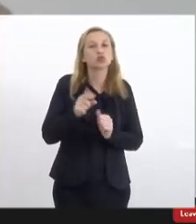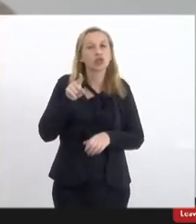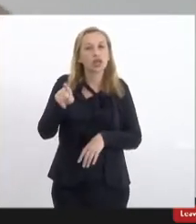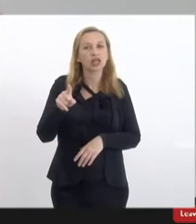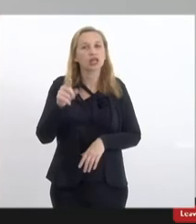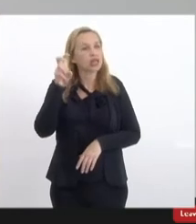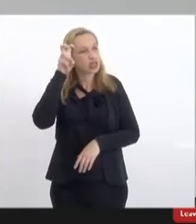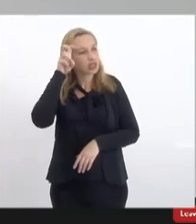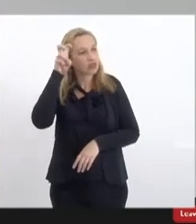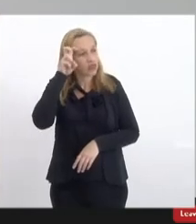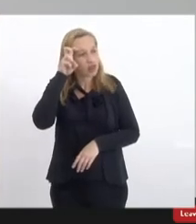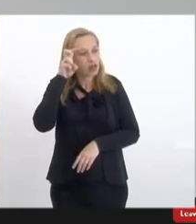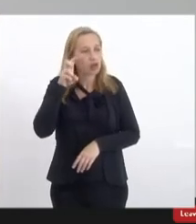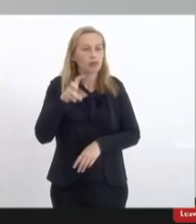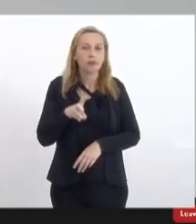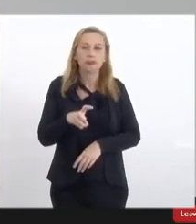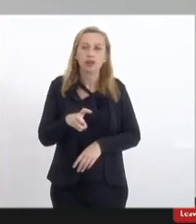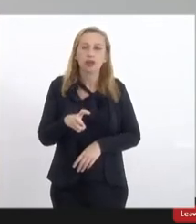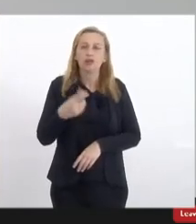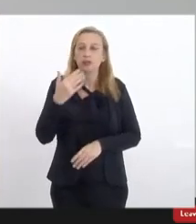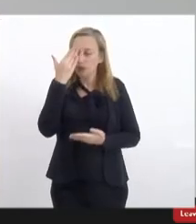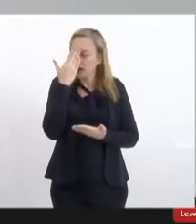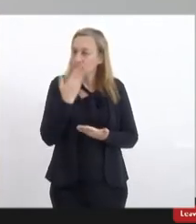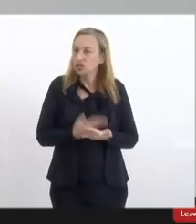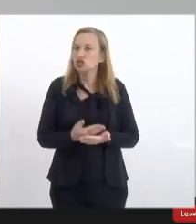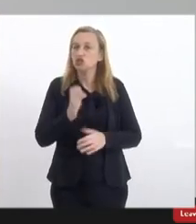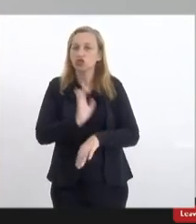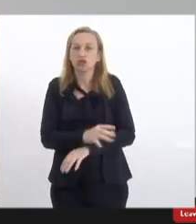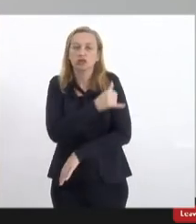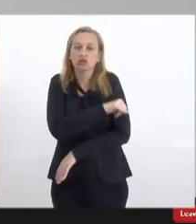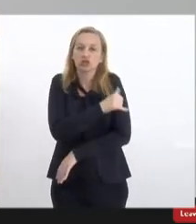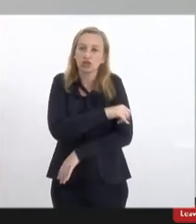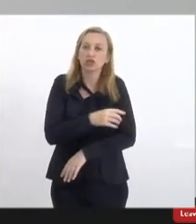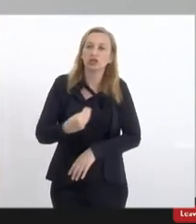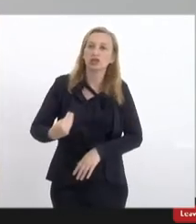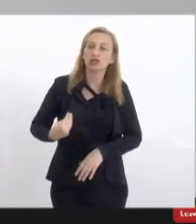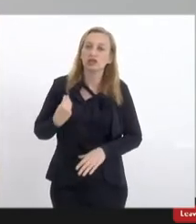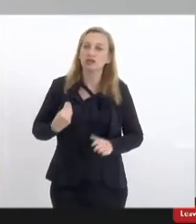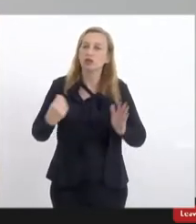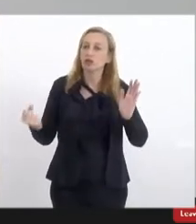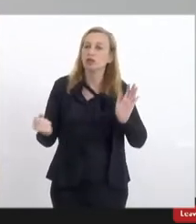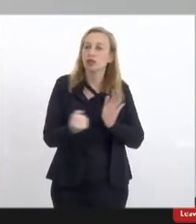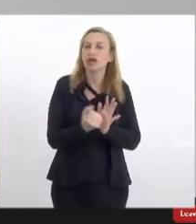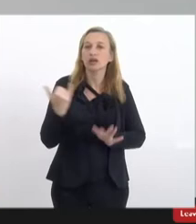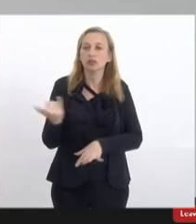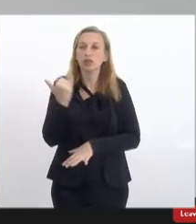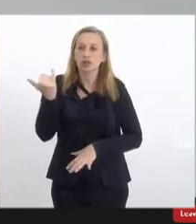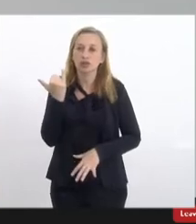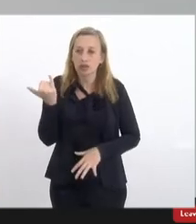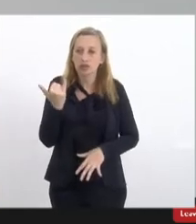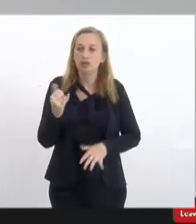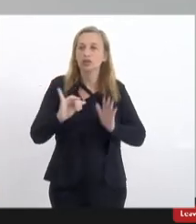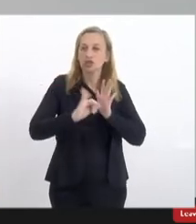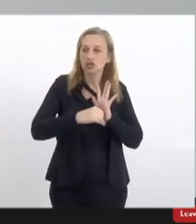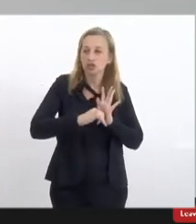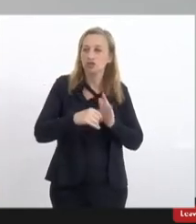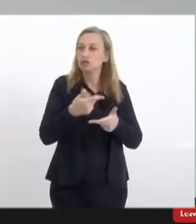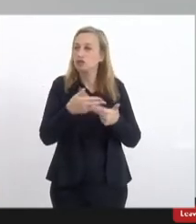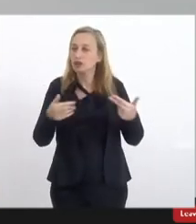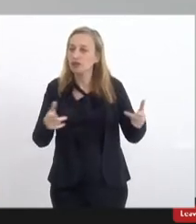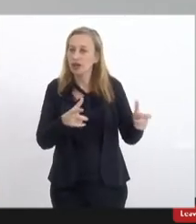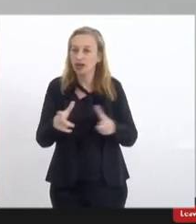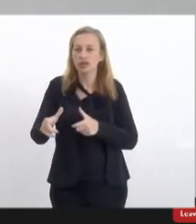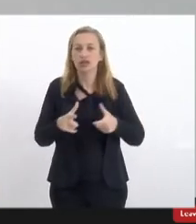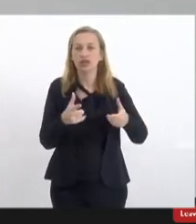na quinta-feira, e eu acredito que o Estado do Rio de Janeiro está vivendo um marco, né, com o lançamento desse edital para as vagas para as